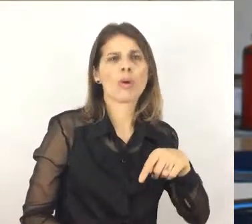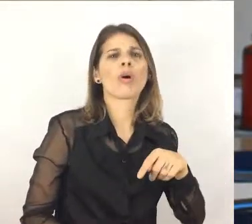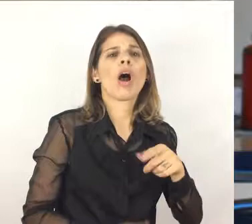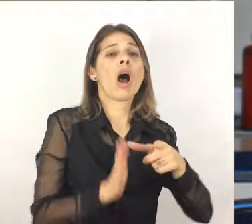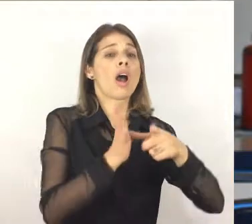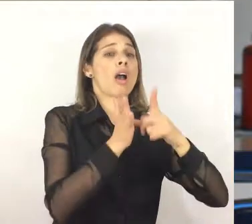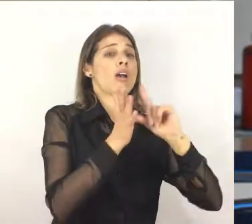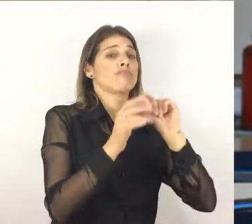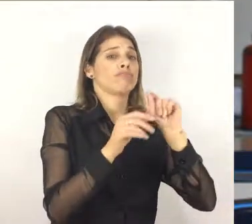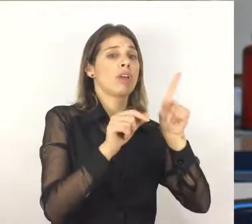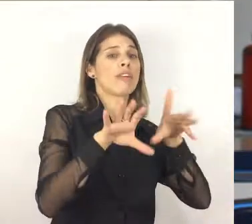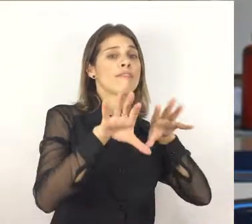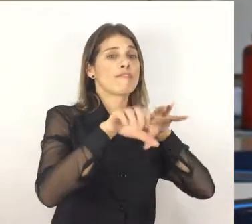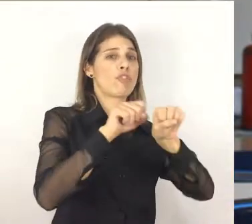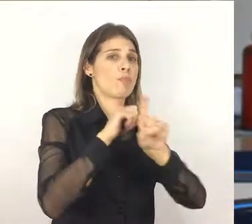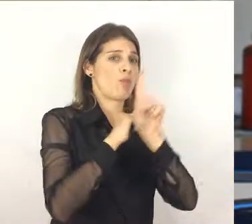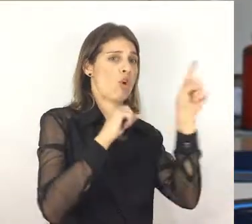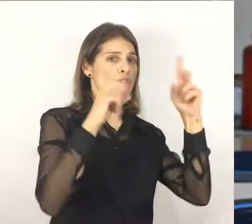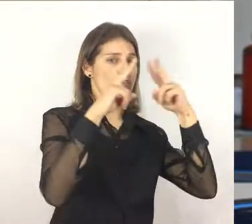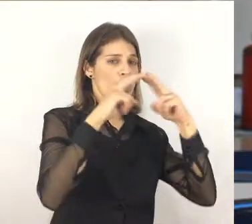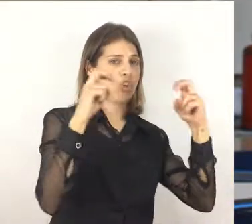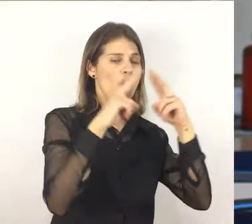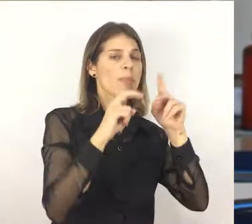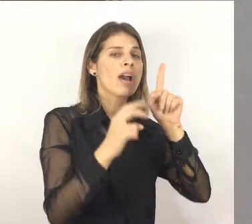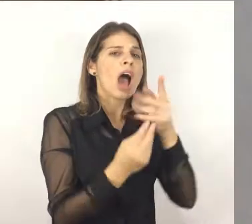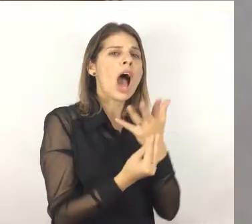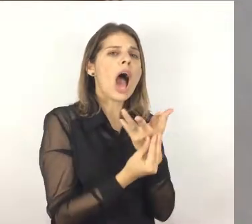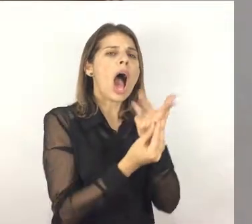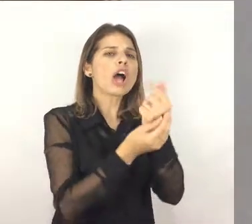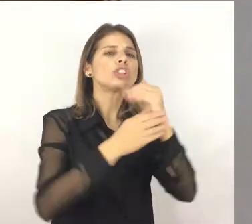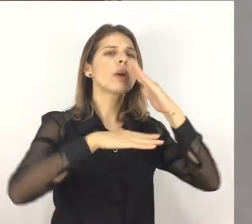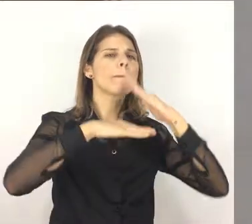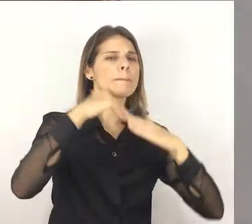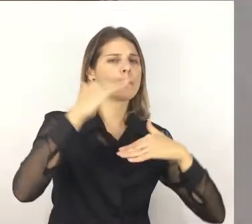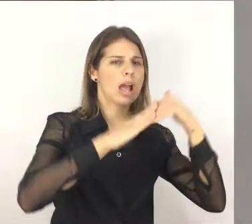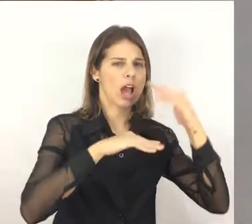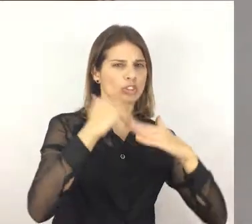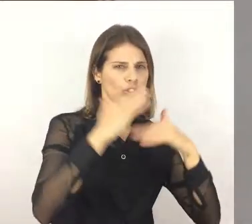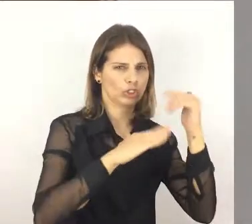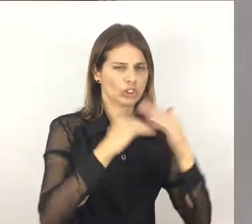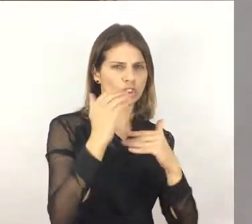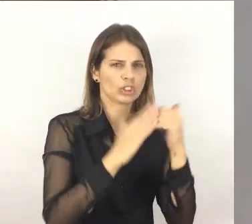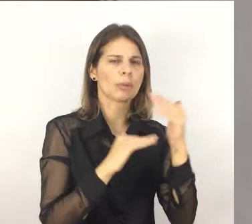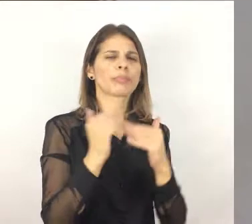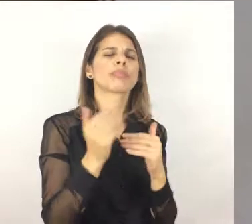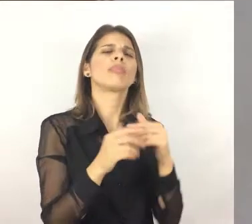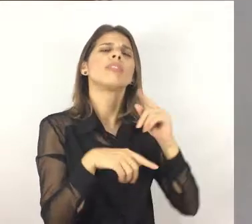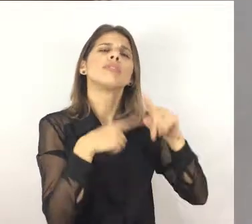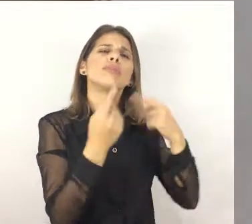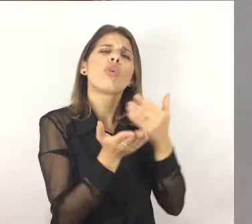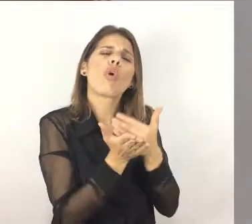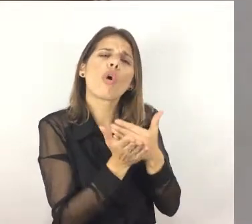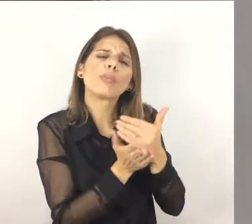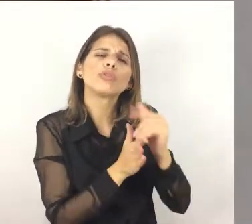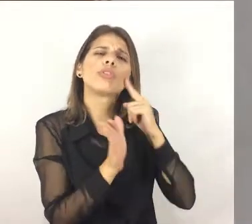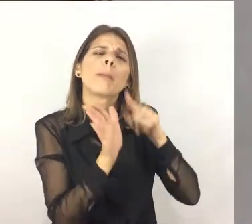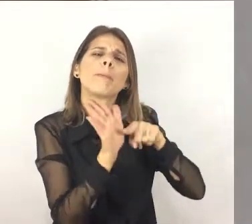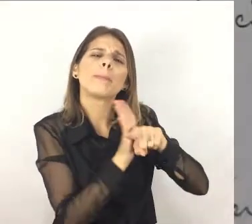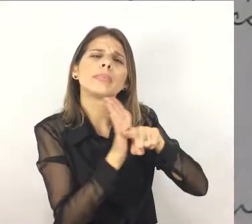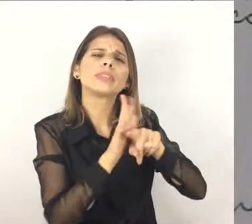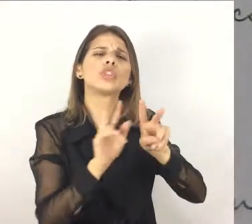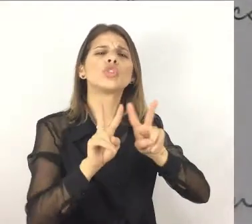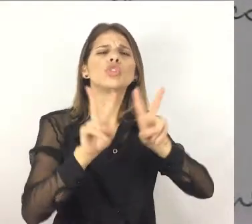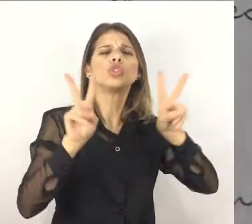uma pesquisa sobre a materialidade do cimento. Eu tive a oportunidade de fazer uma residência numa